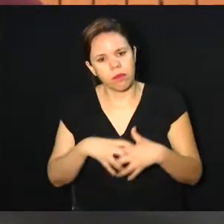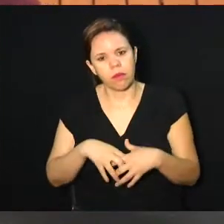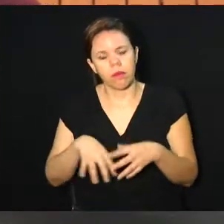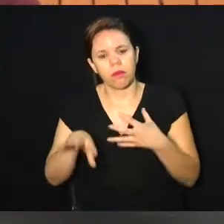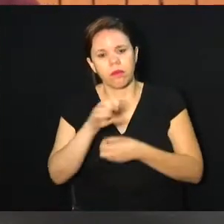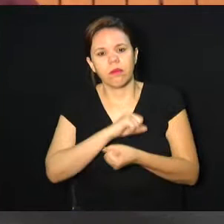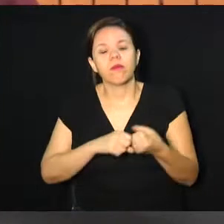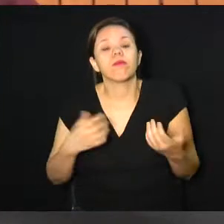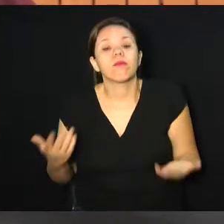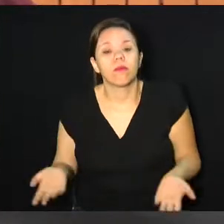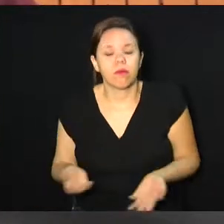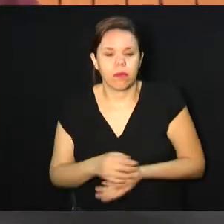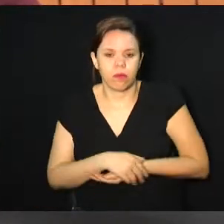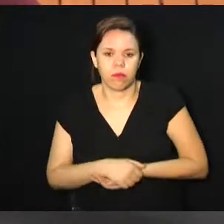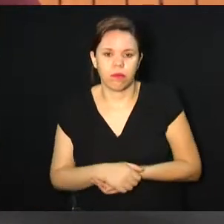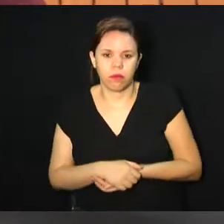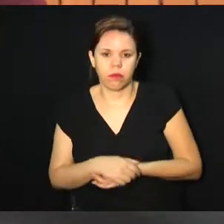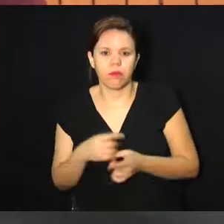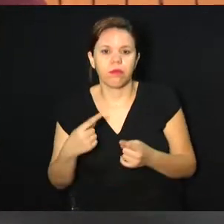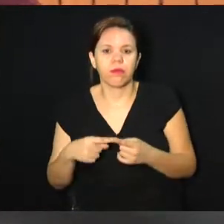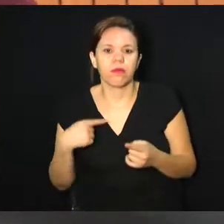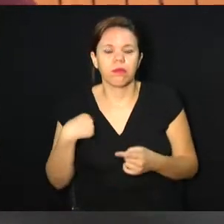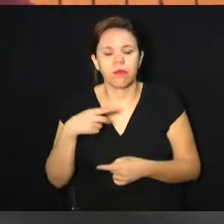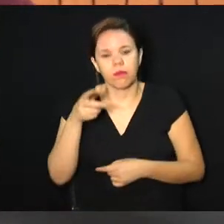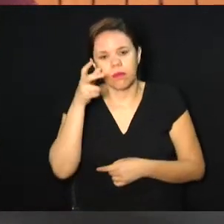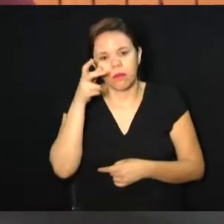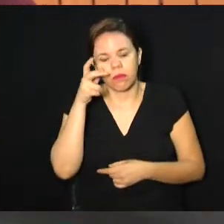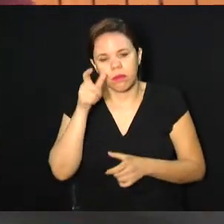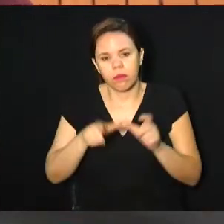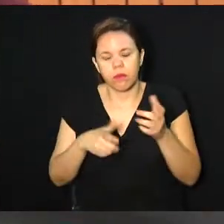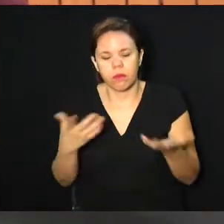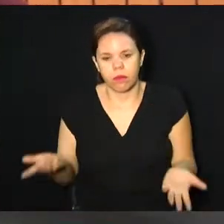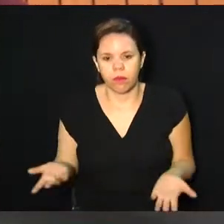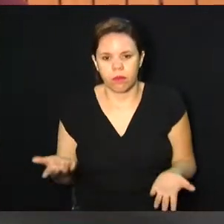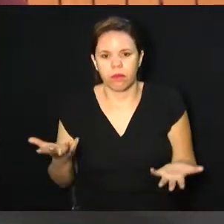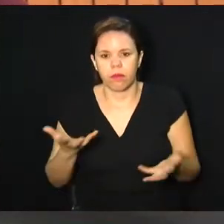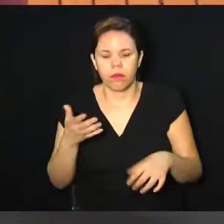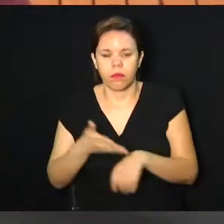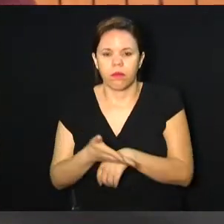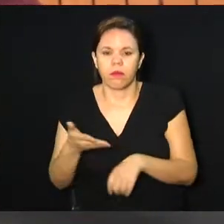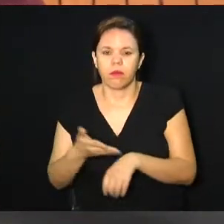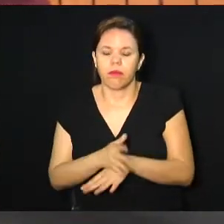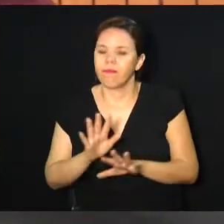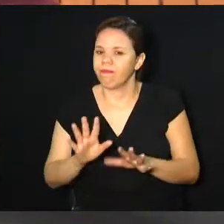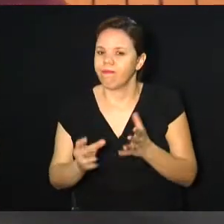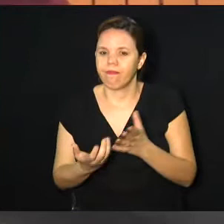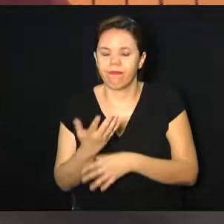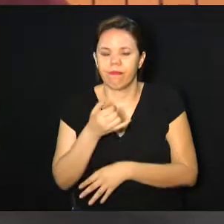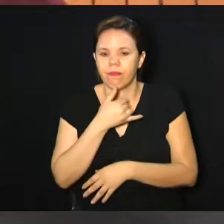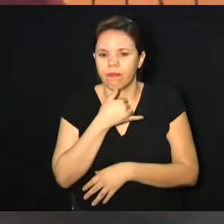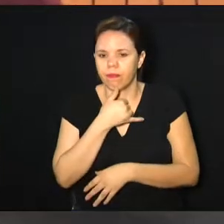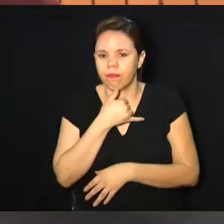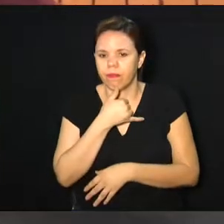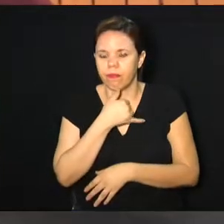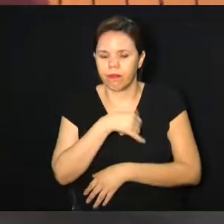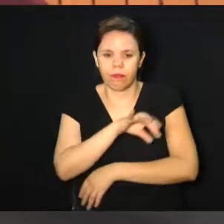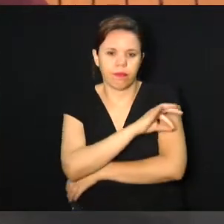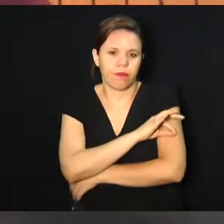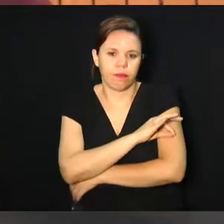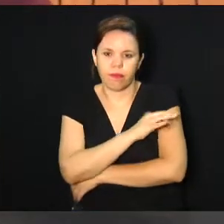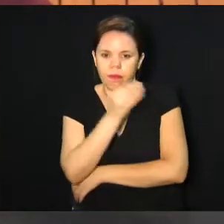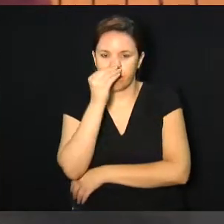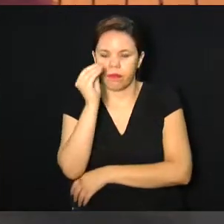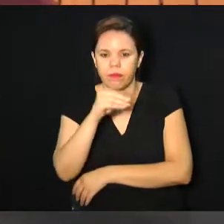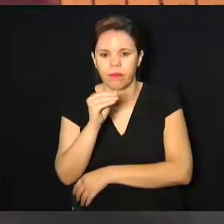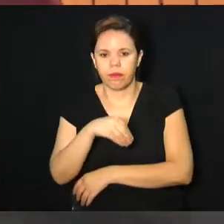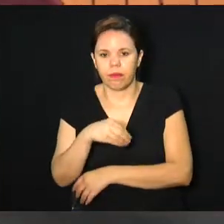sustentável, por que não ouvir? A população está querendo participar e, infelizmente, a prefeitura está se recusando a